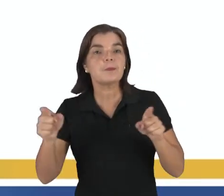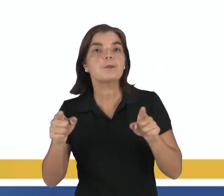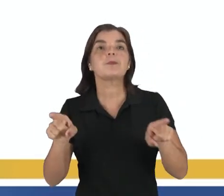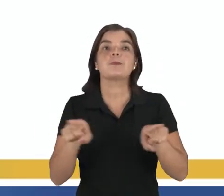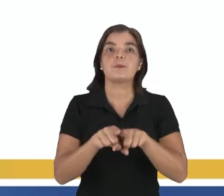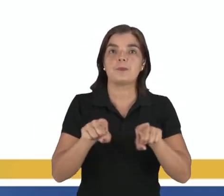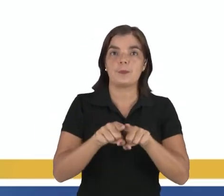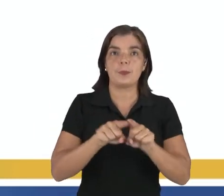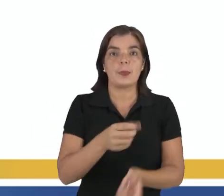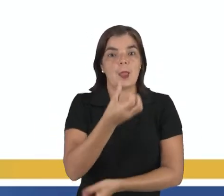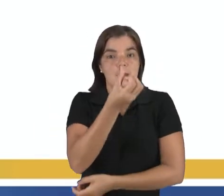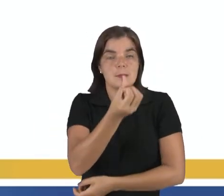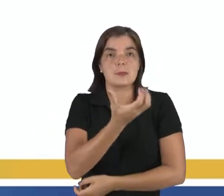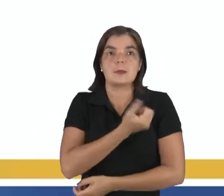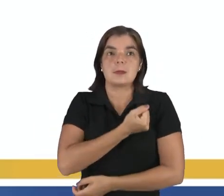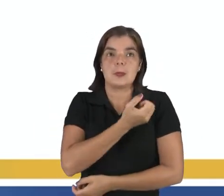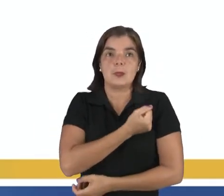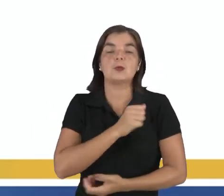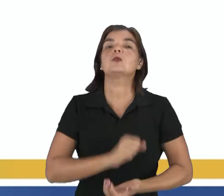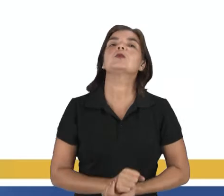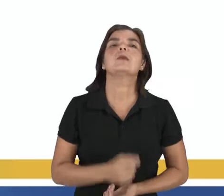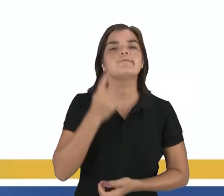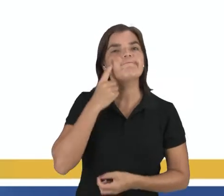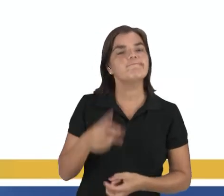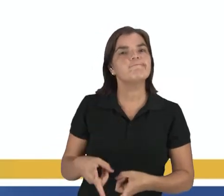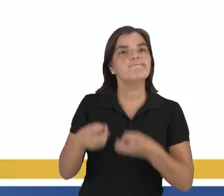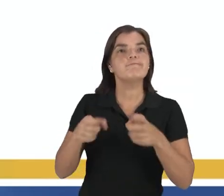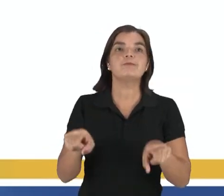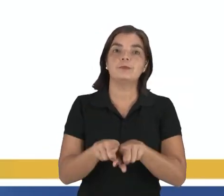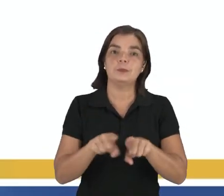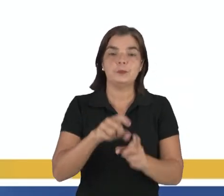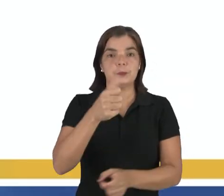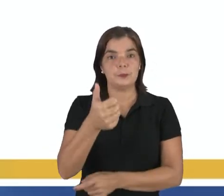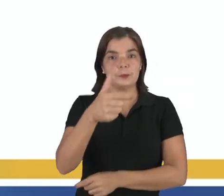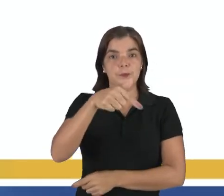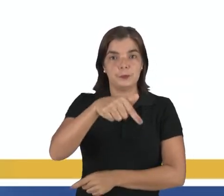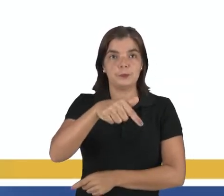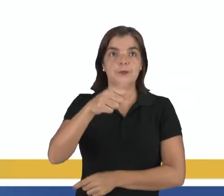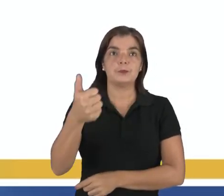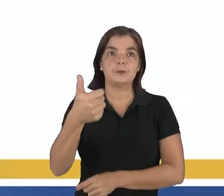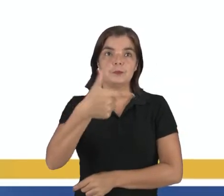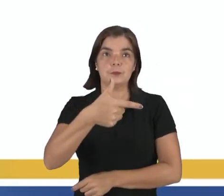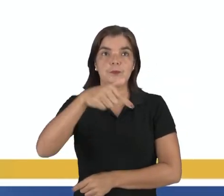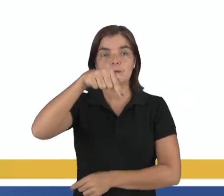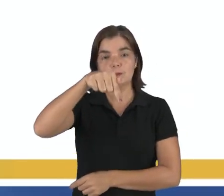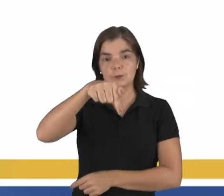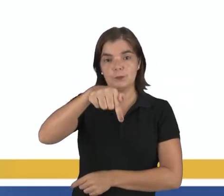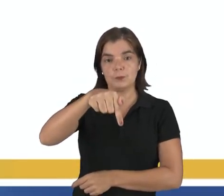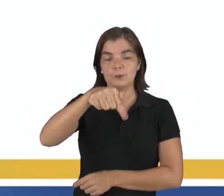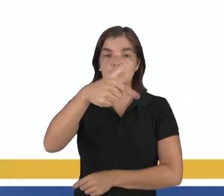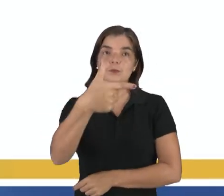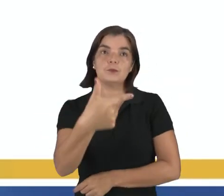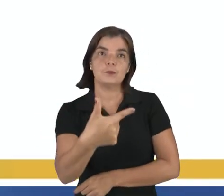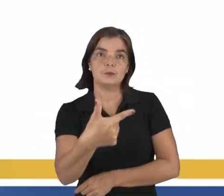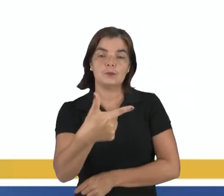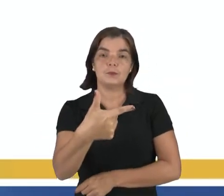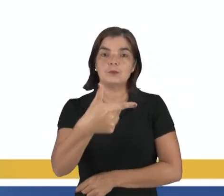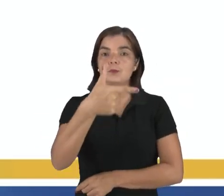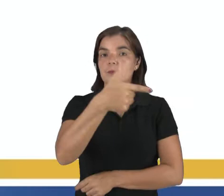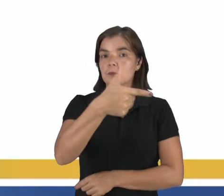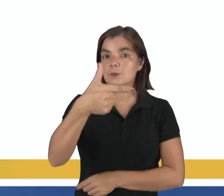de 6 termos. E aí percebam que nós temos o 17, o 12, o 7, o